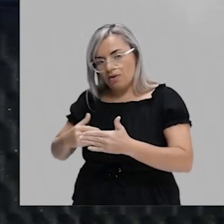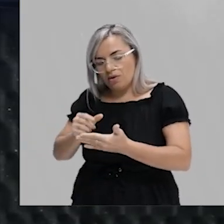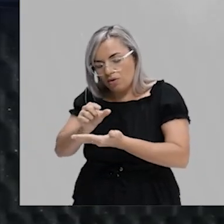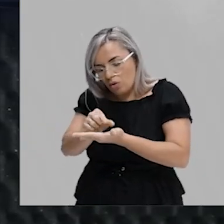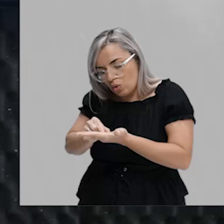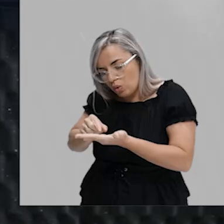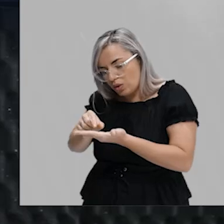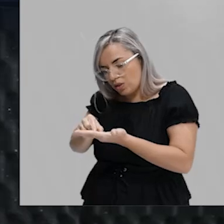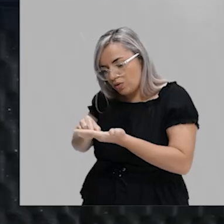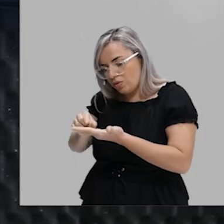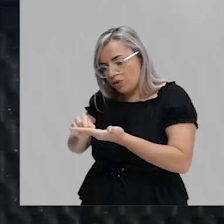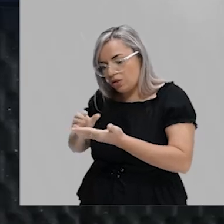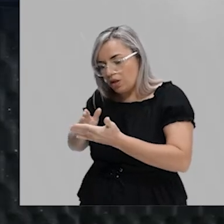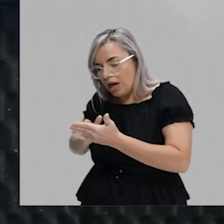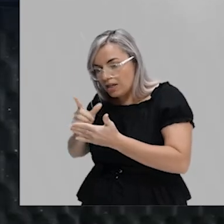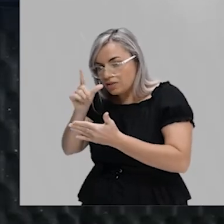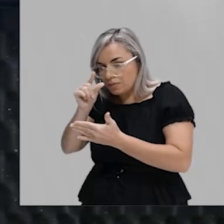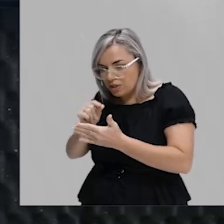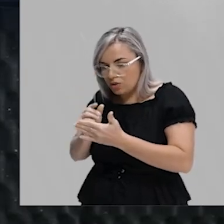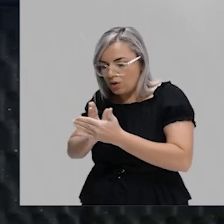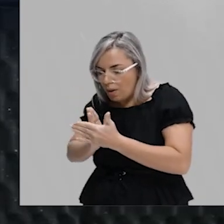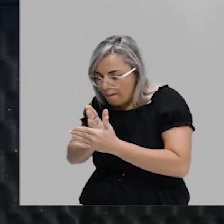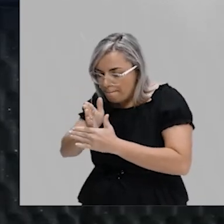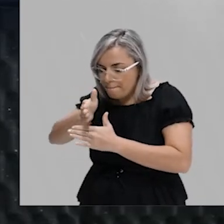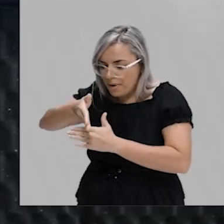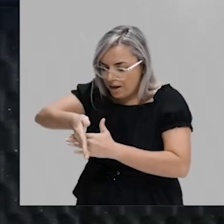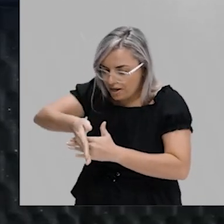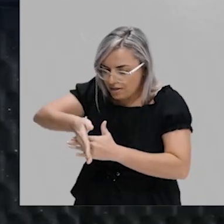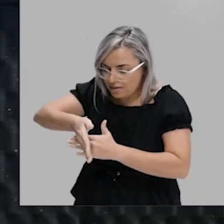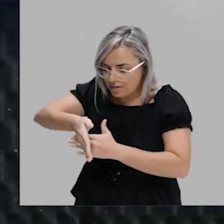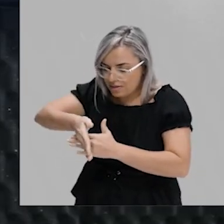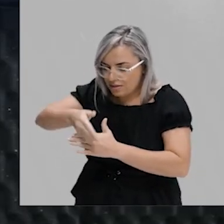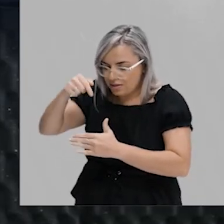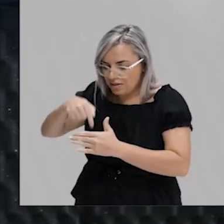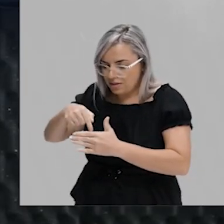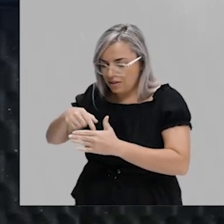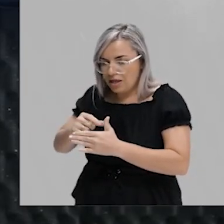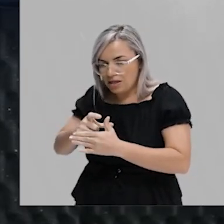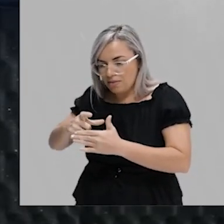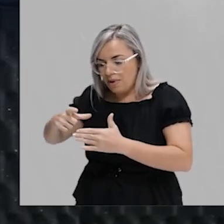com as enzimas de restrição. Então, como é que eu vou preparar o meu gel de agarose, né?